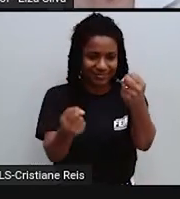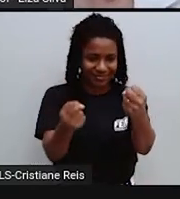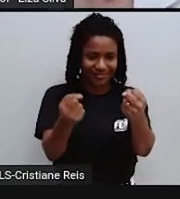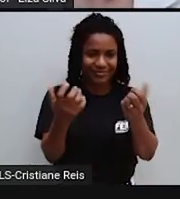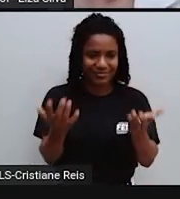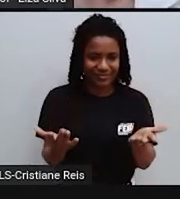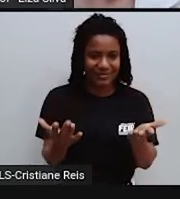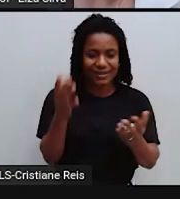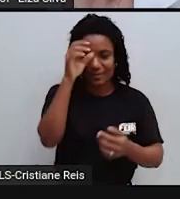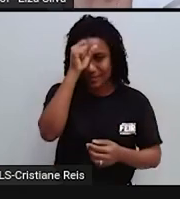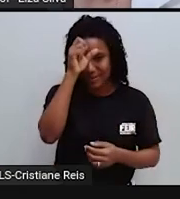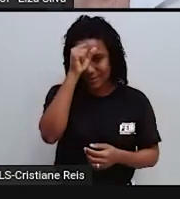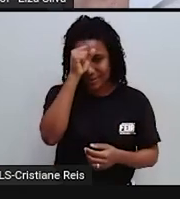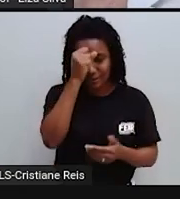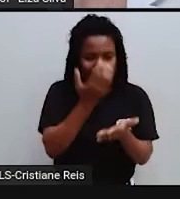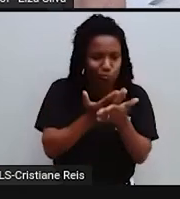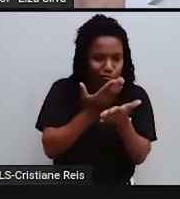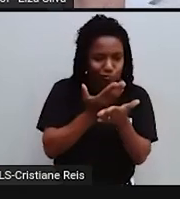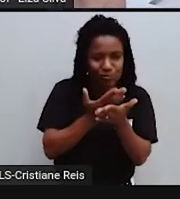a aprendizagem.